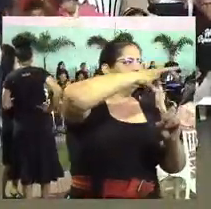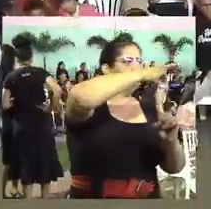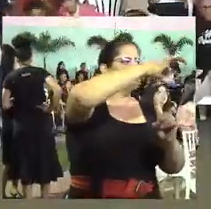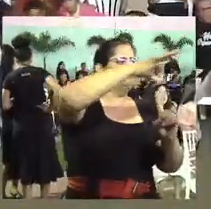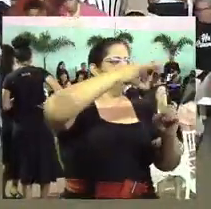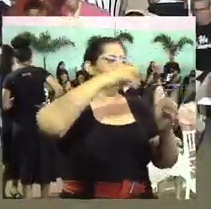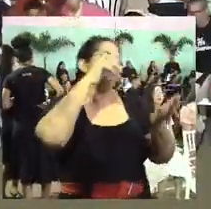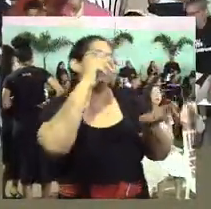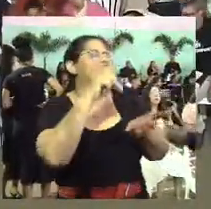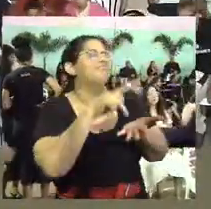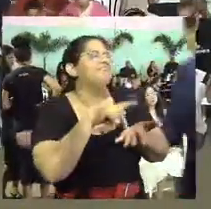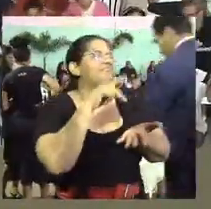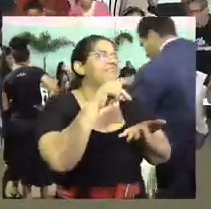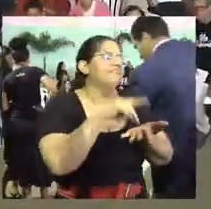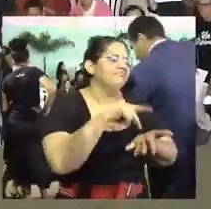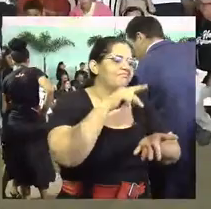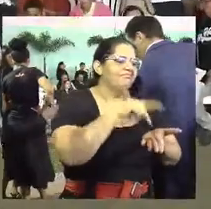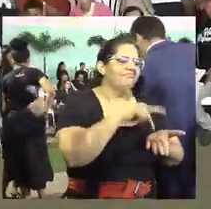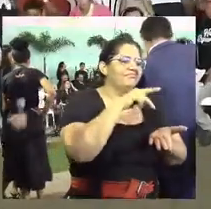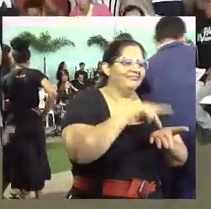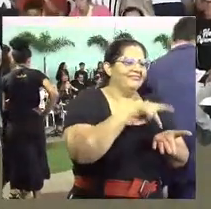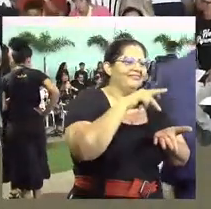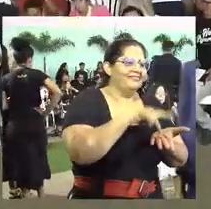e em verdade